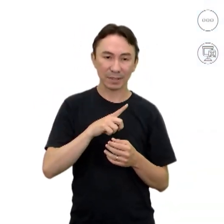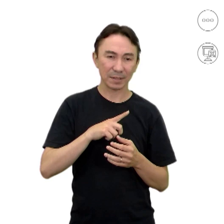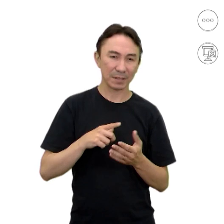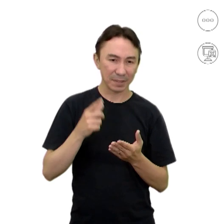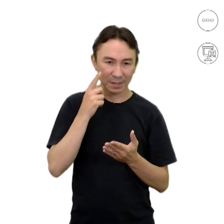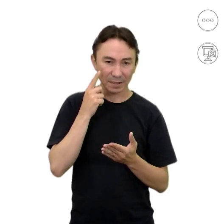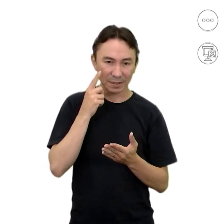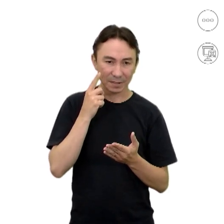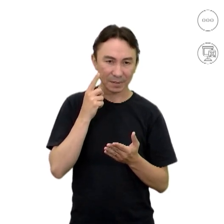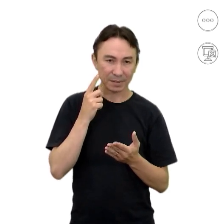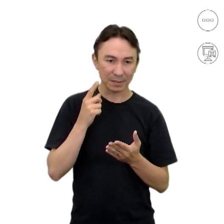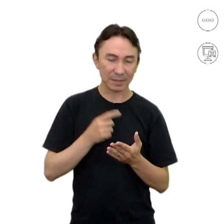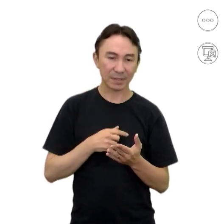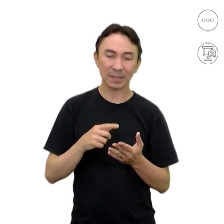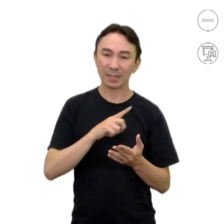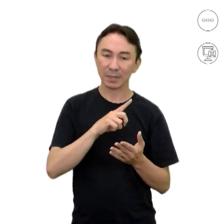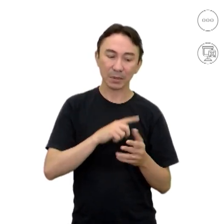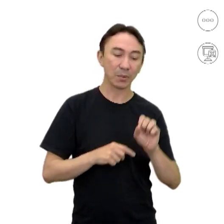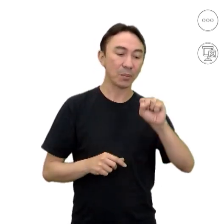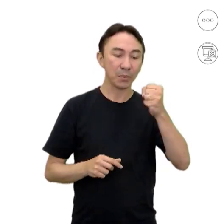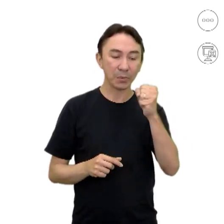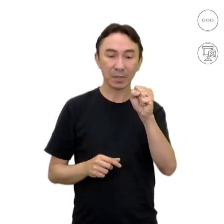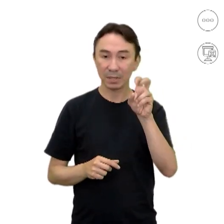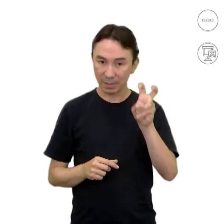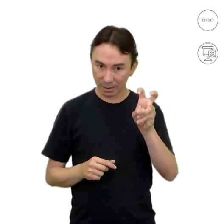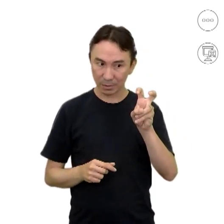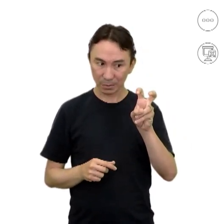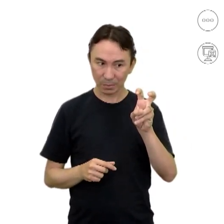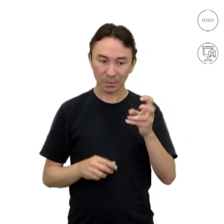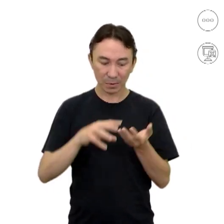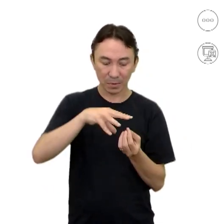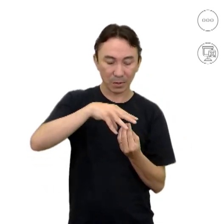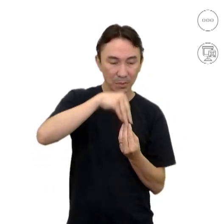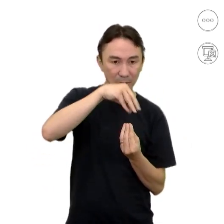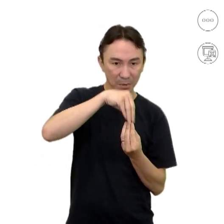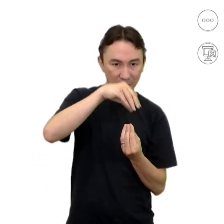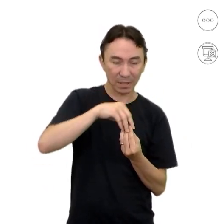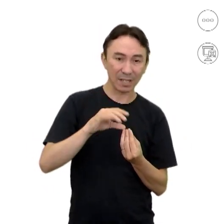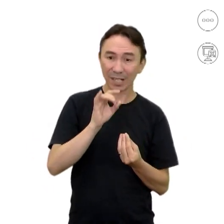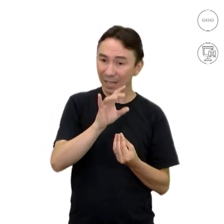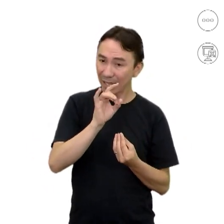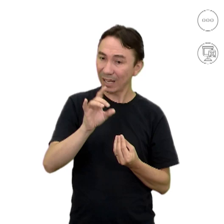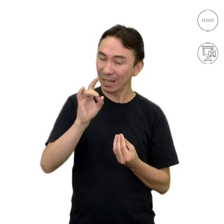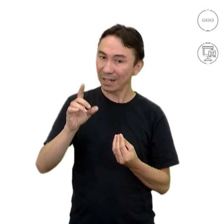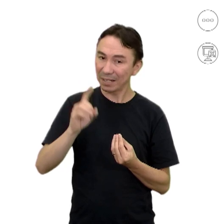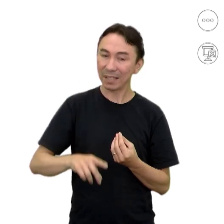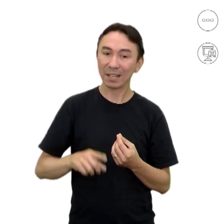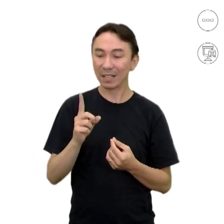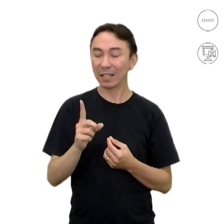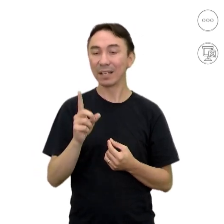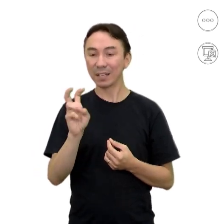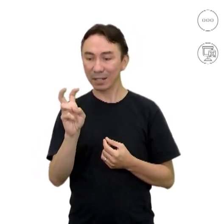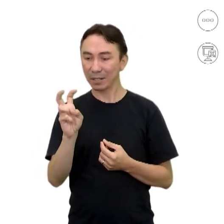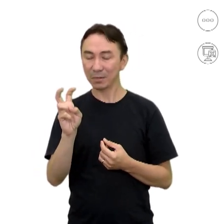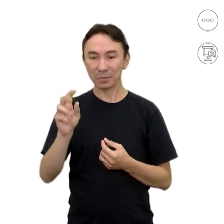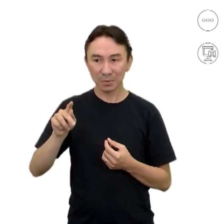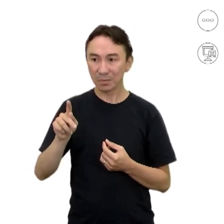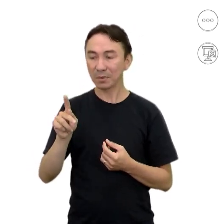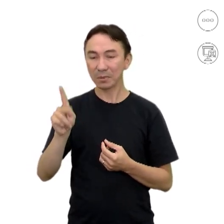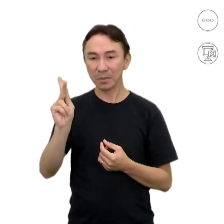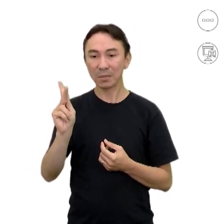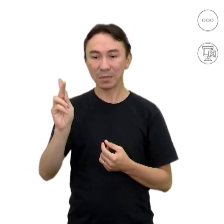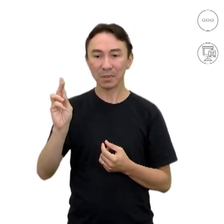85 salgadinhos para cada quilograma de farinha. E eu tenho 15 quilogramas, quero saber